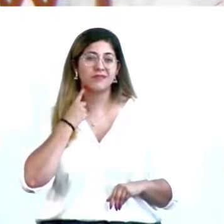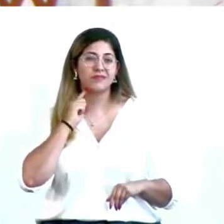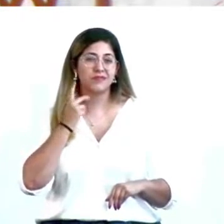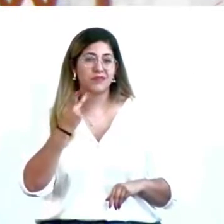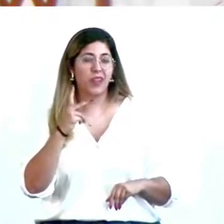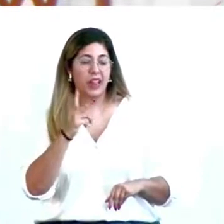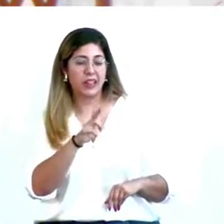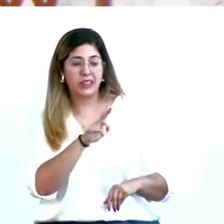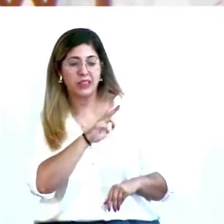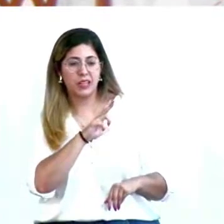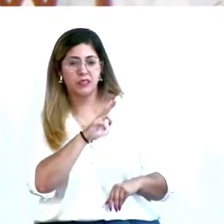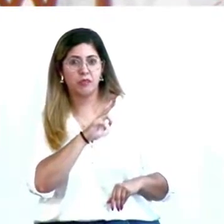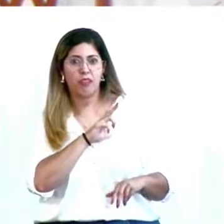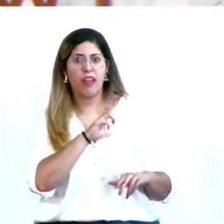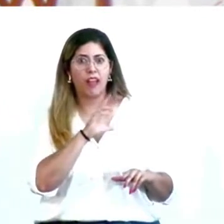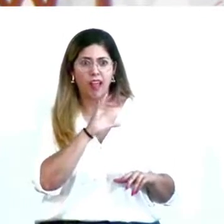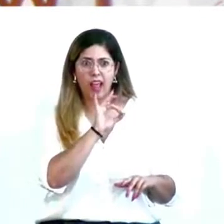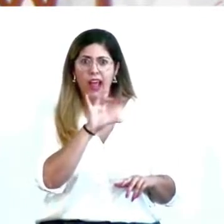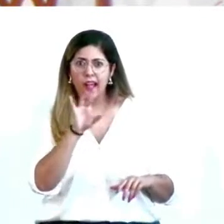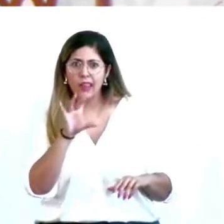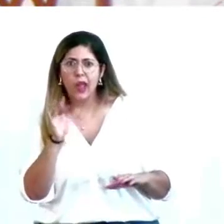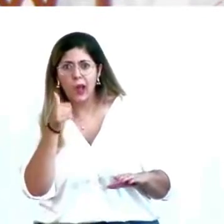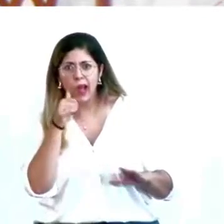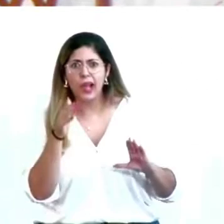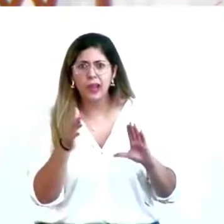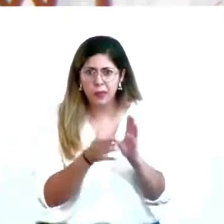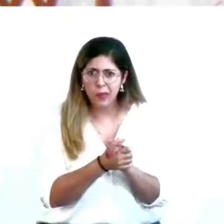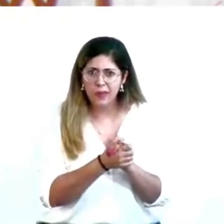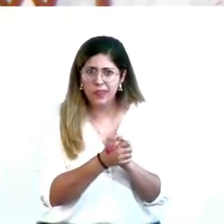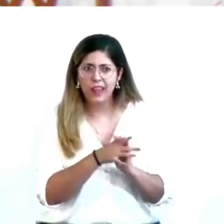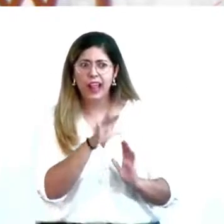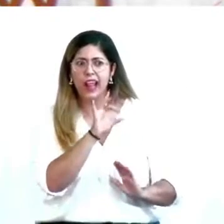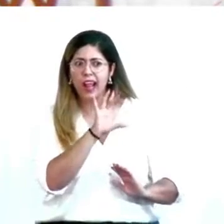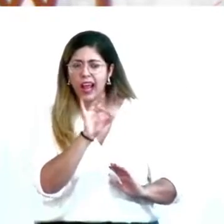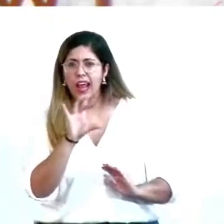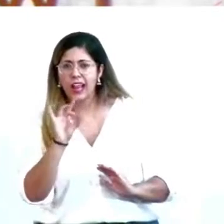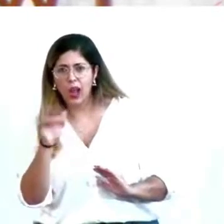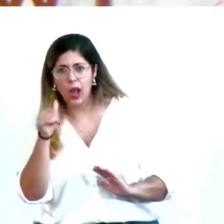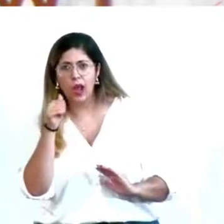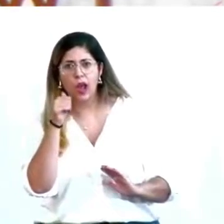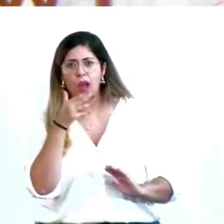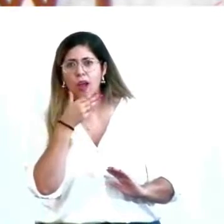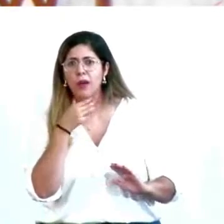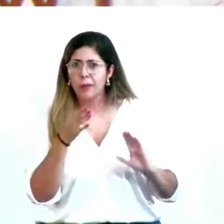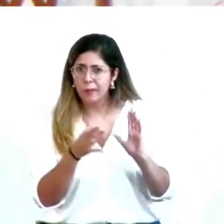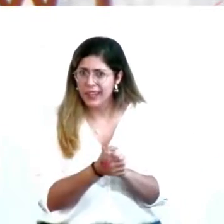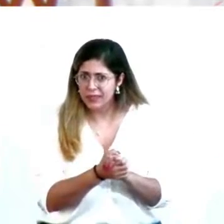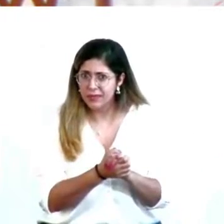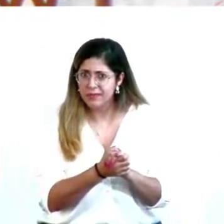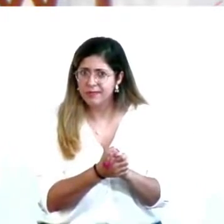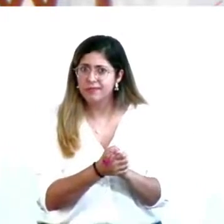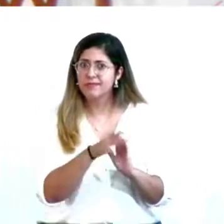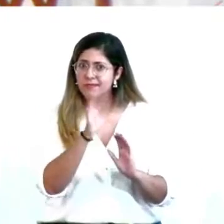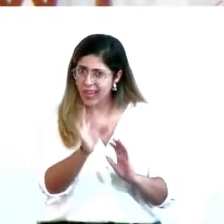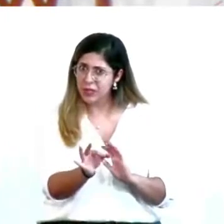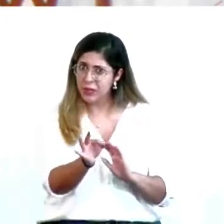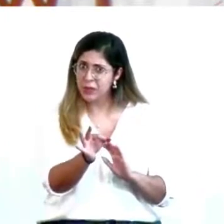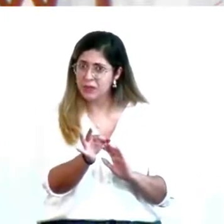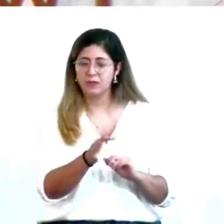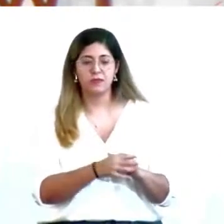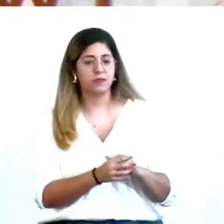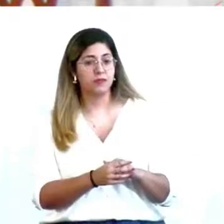própria esposa e cada uma o seu próprio marido. Ou seja, se